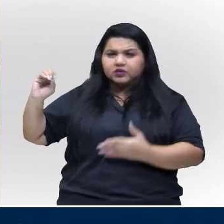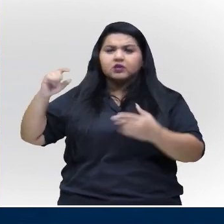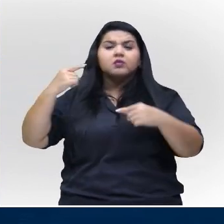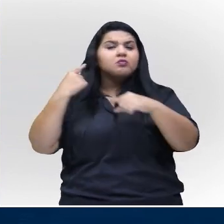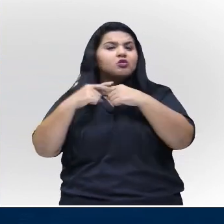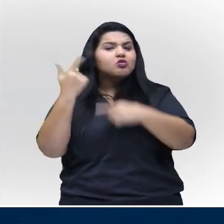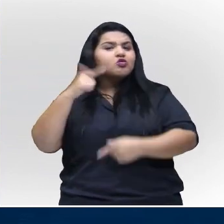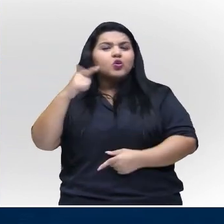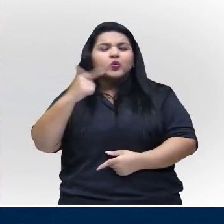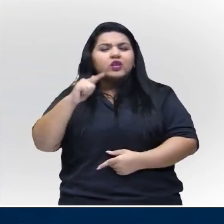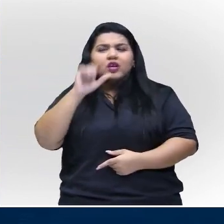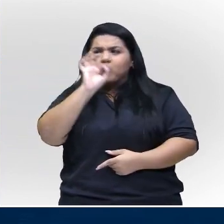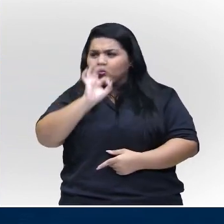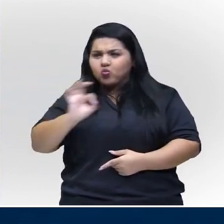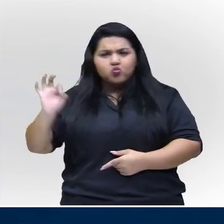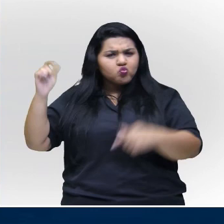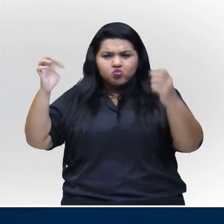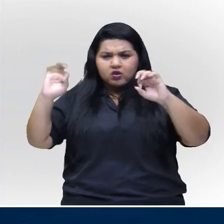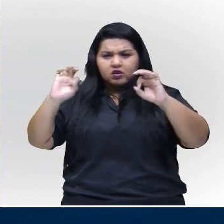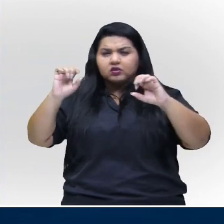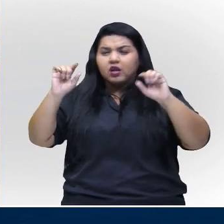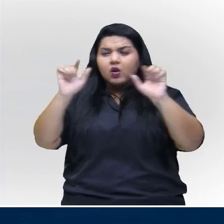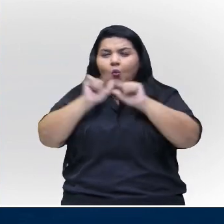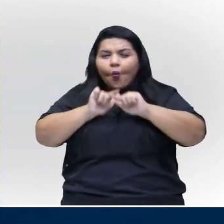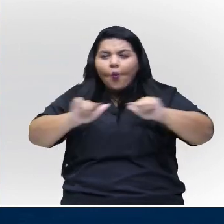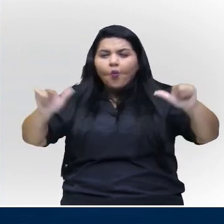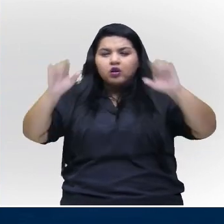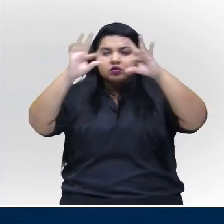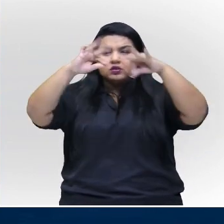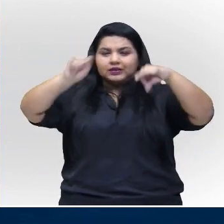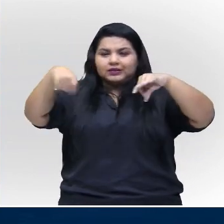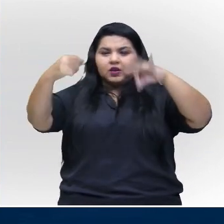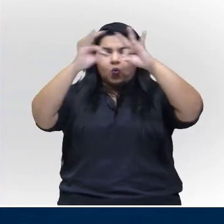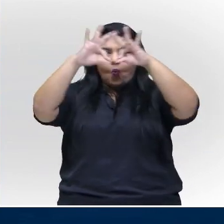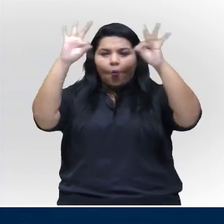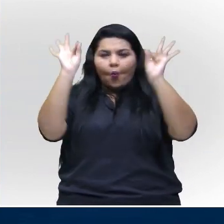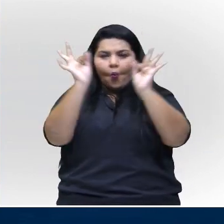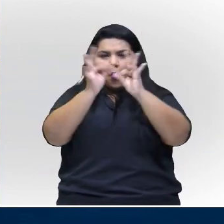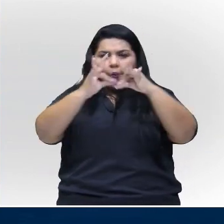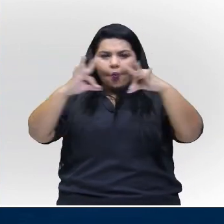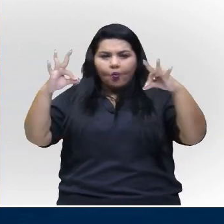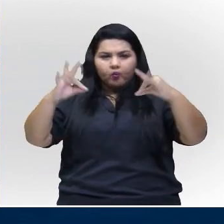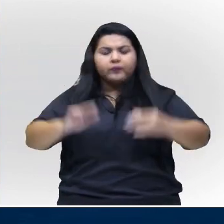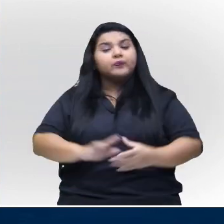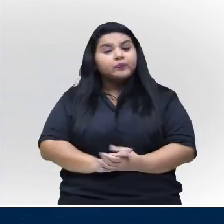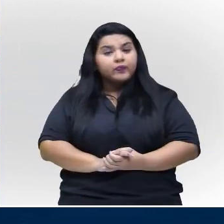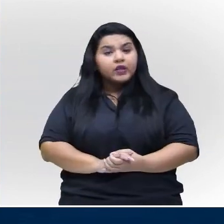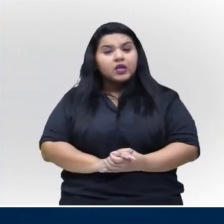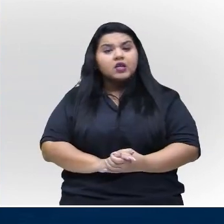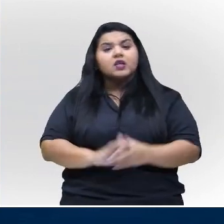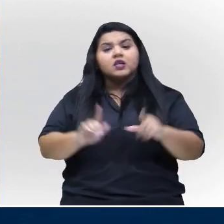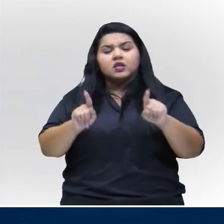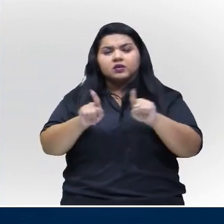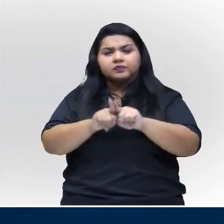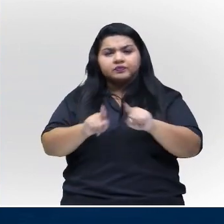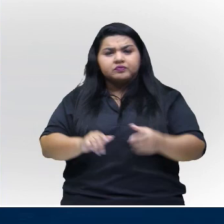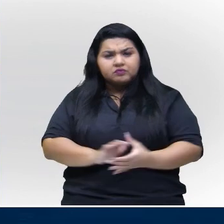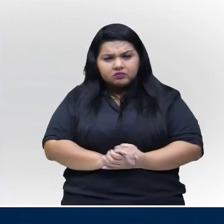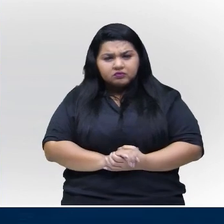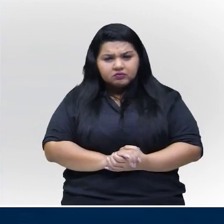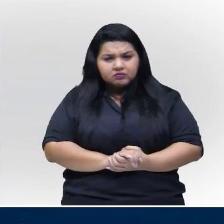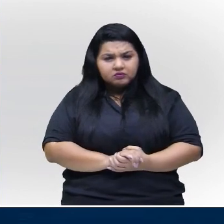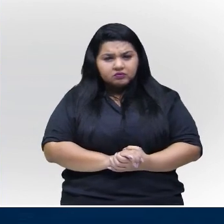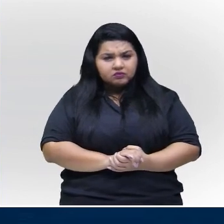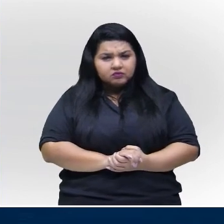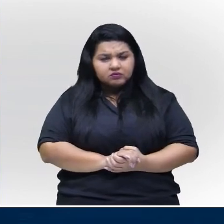ele não tem ribossomos aderidos à sua estrutura. Temos também o complexo golgiense, ou também conhecido como complexo